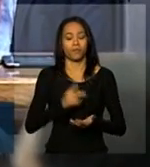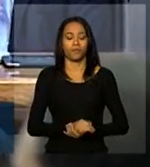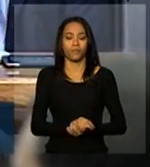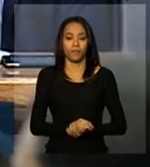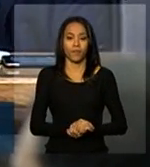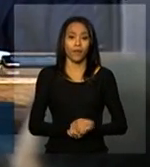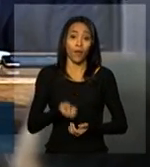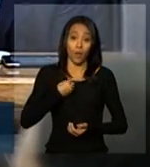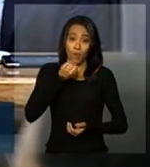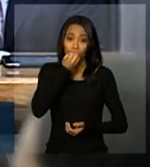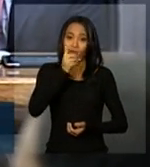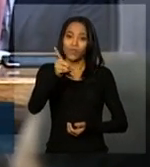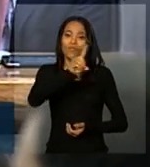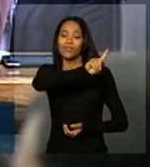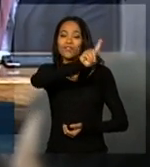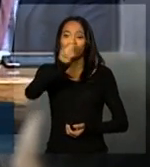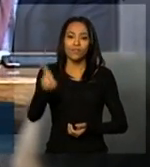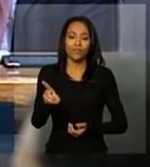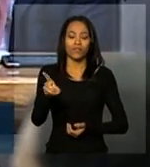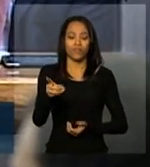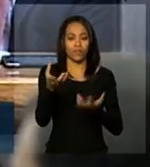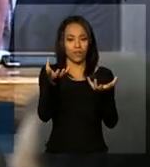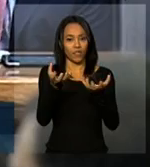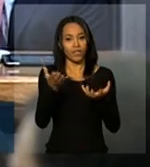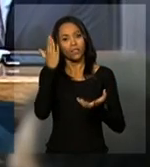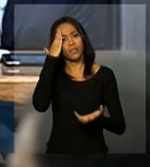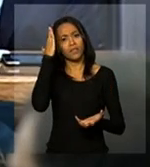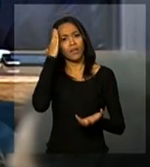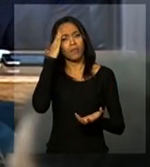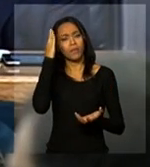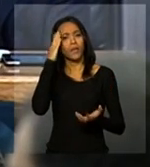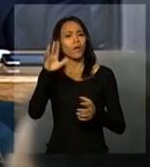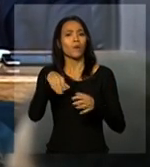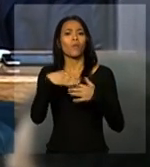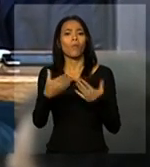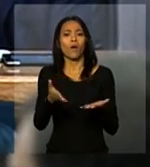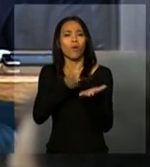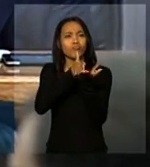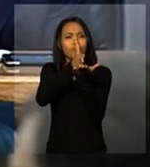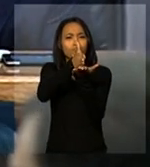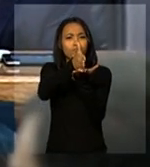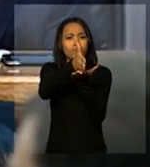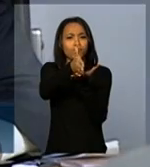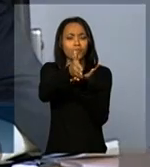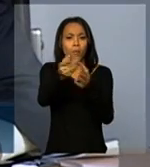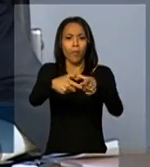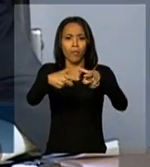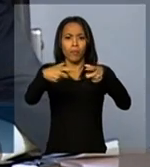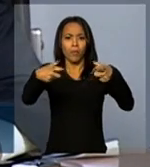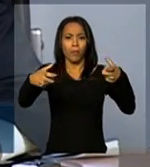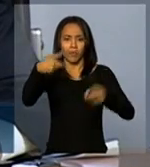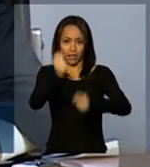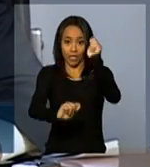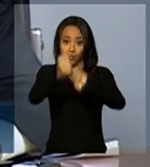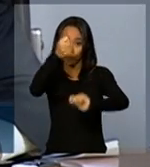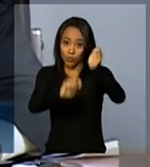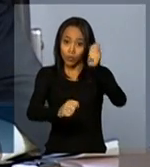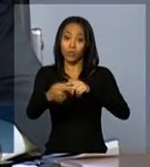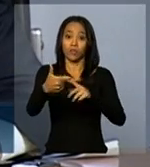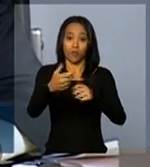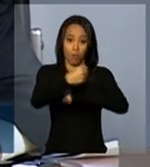Bom dia, ministro. Queria saber a projeção de crescimento para a indústria em 2014.